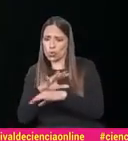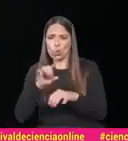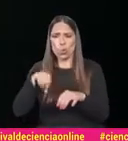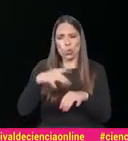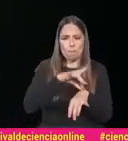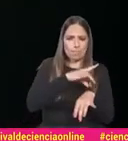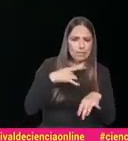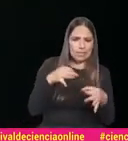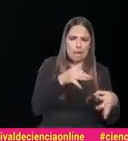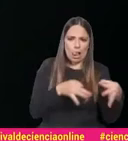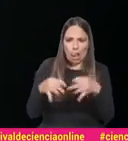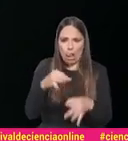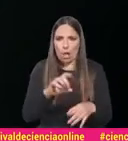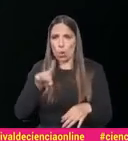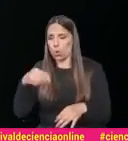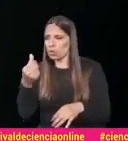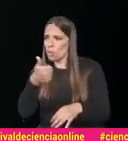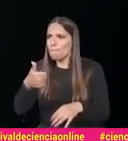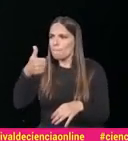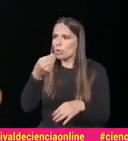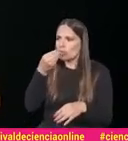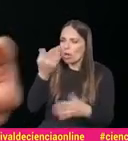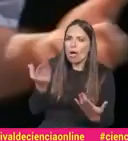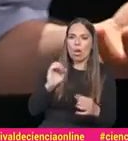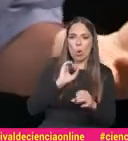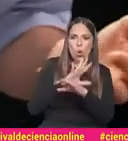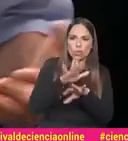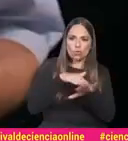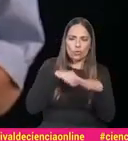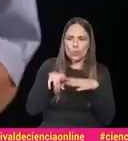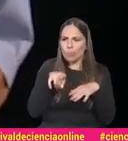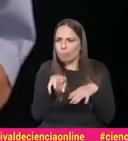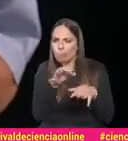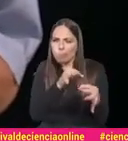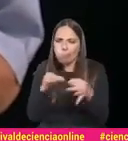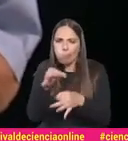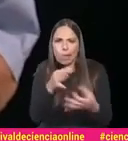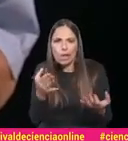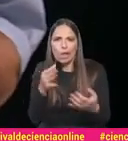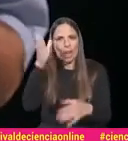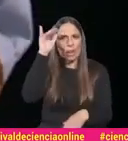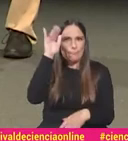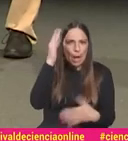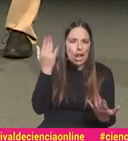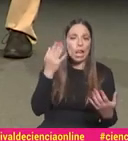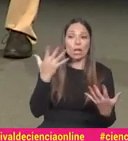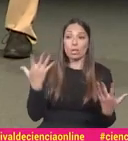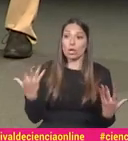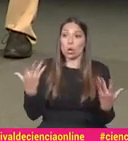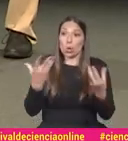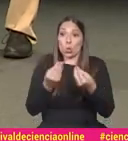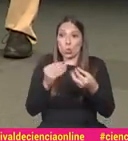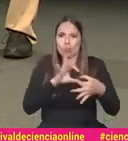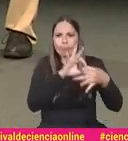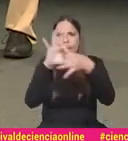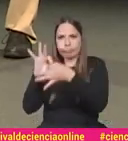molecular, outros faziam biologia alimentar, outros faziam microbiologia animal e juntaram-se para